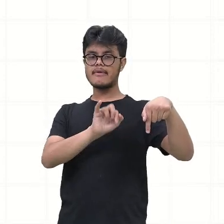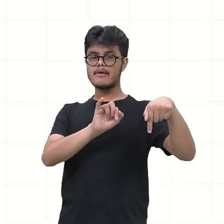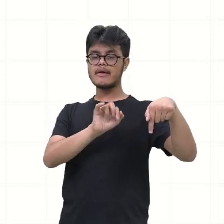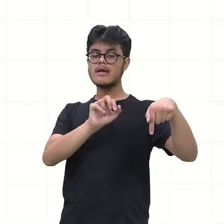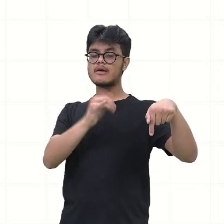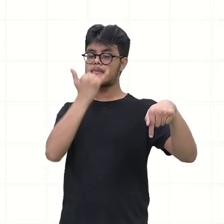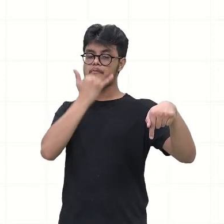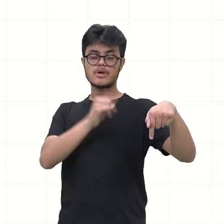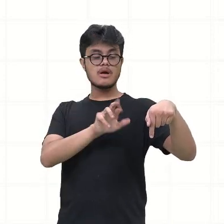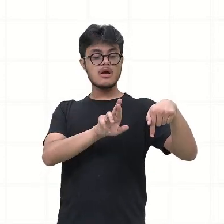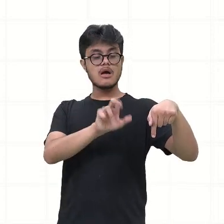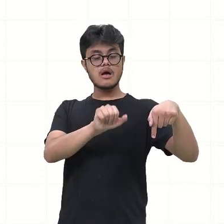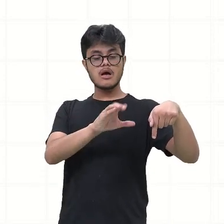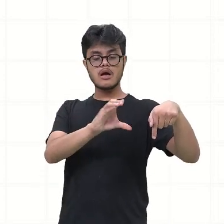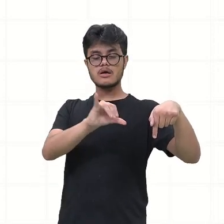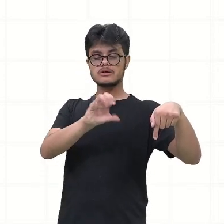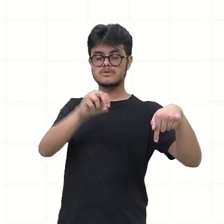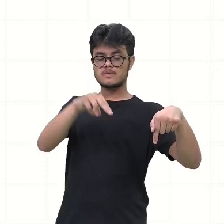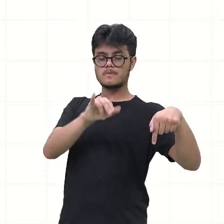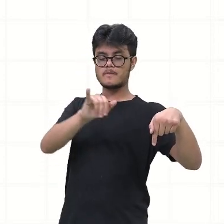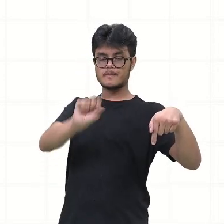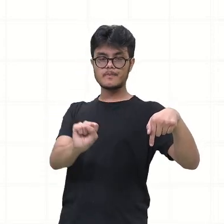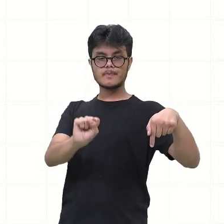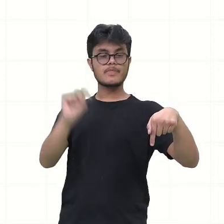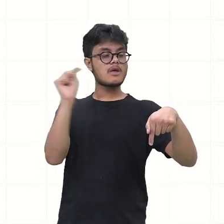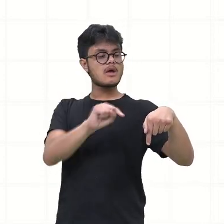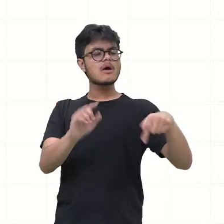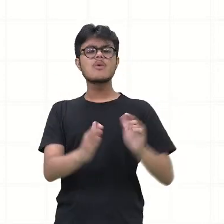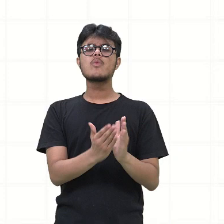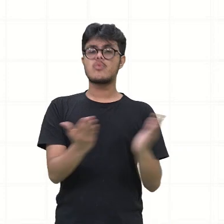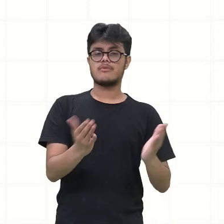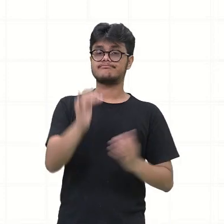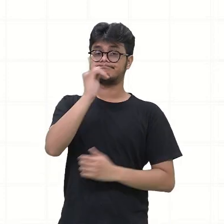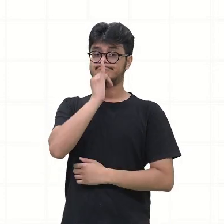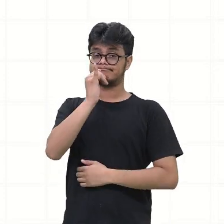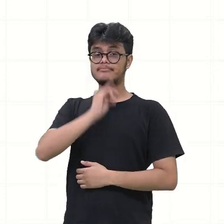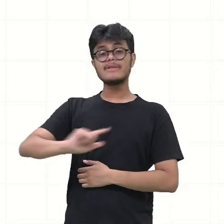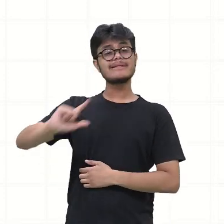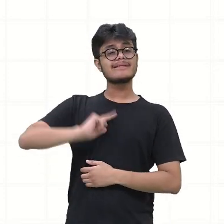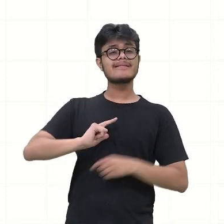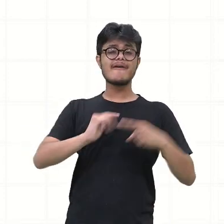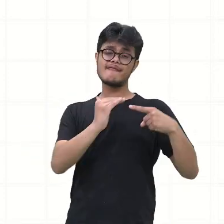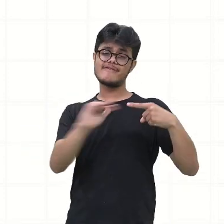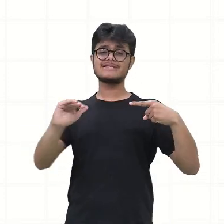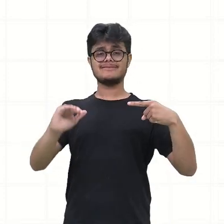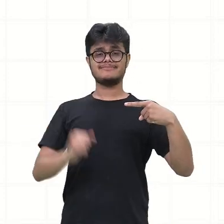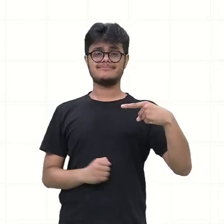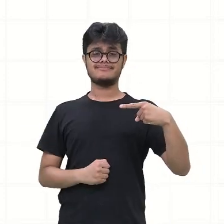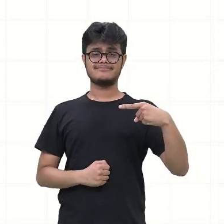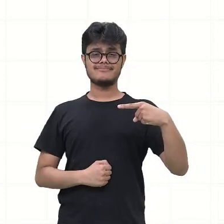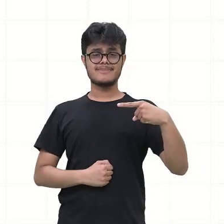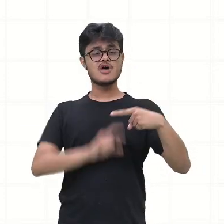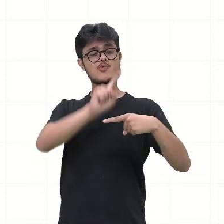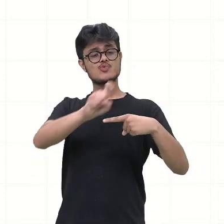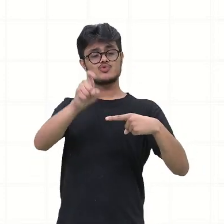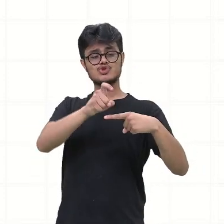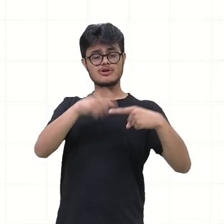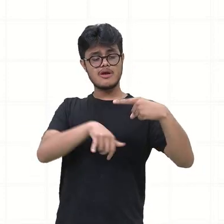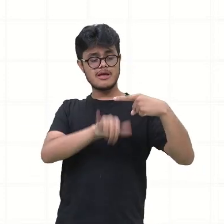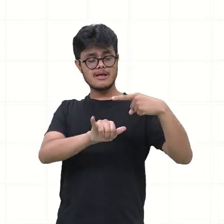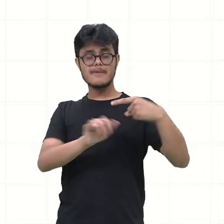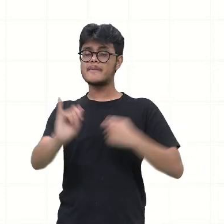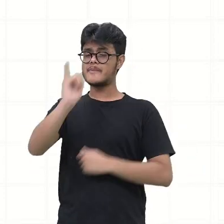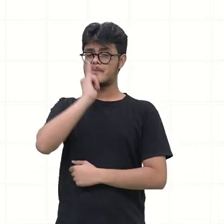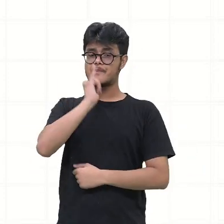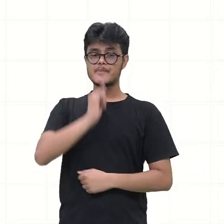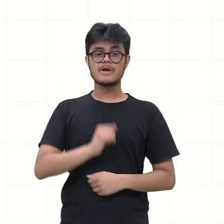conseguia expressar por números inteiros, que são os fracionários, né? Que aqui, ó, eu vou ter, por exemplo, menos